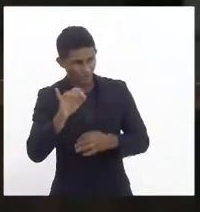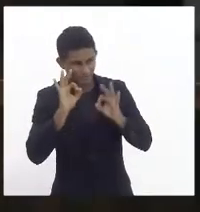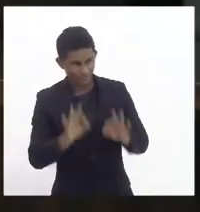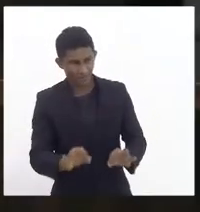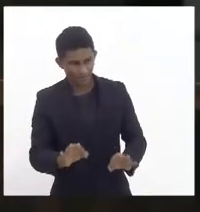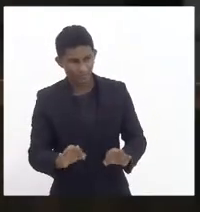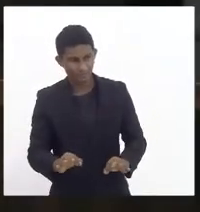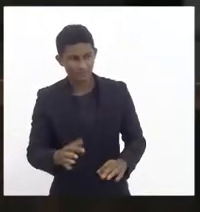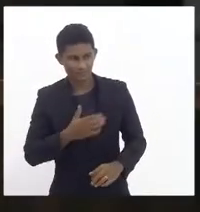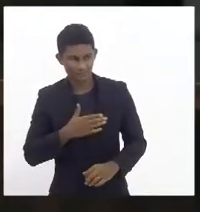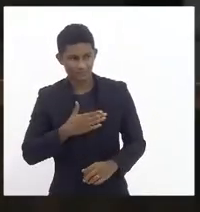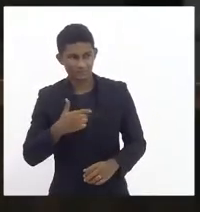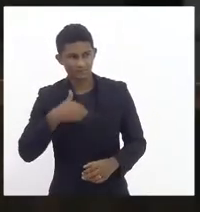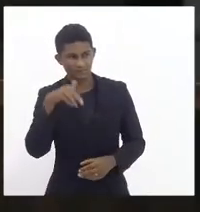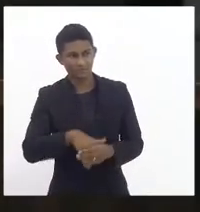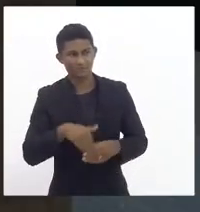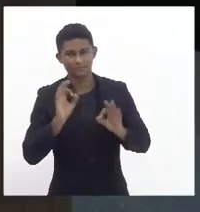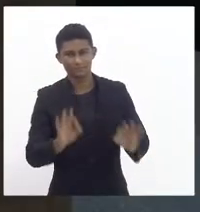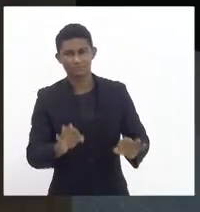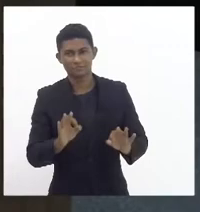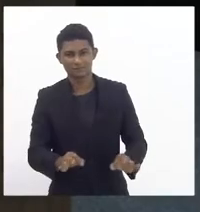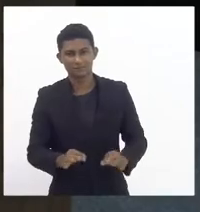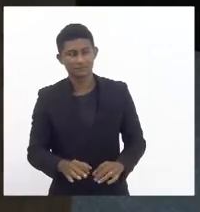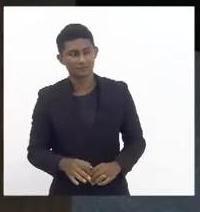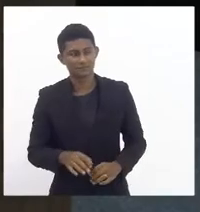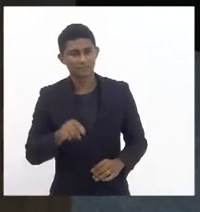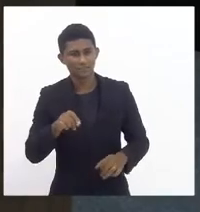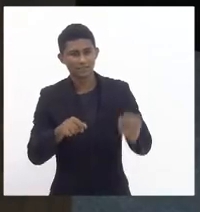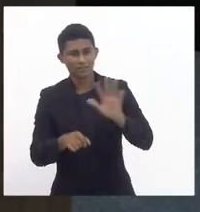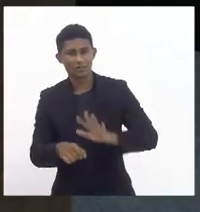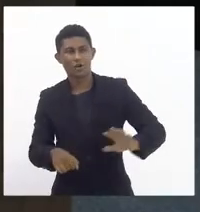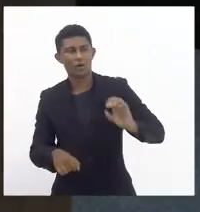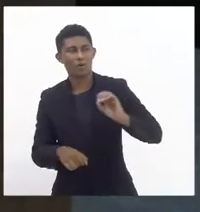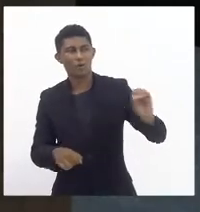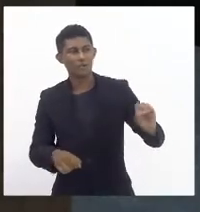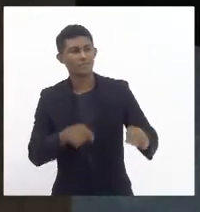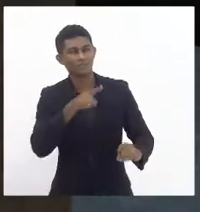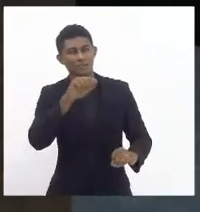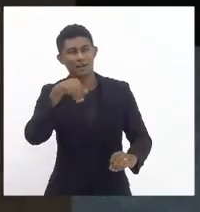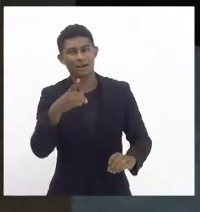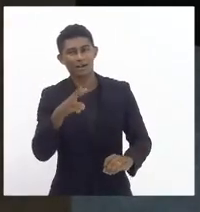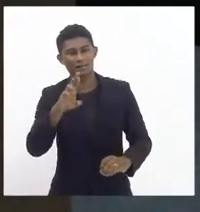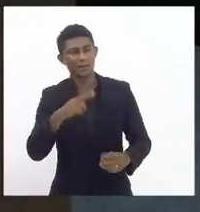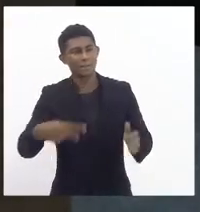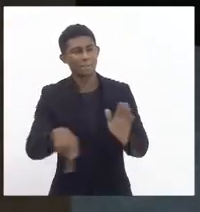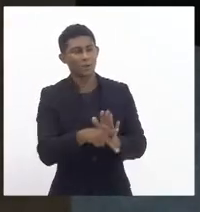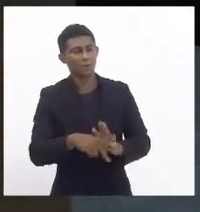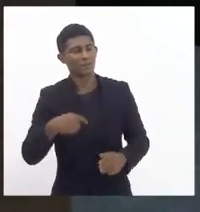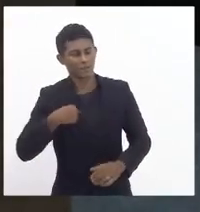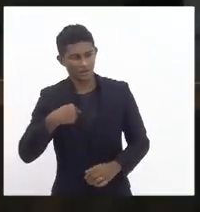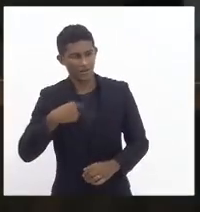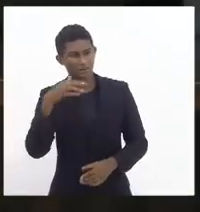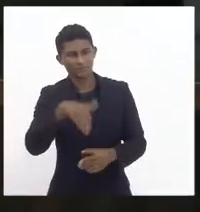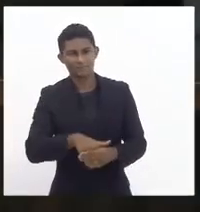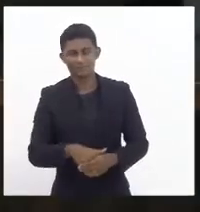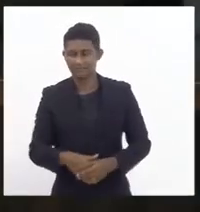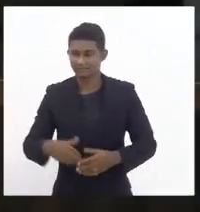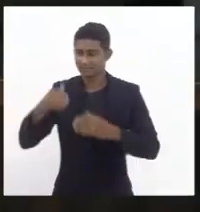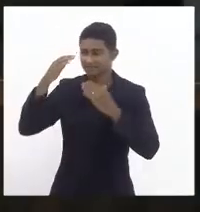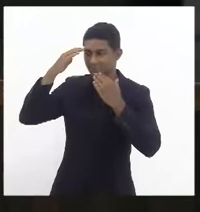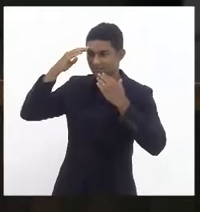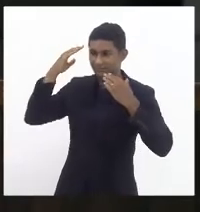eu gostaria o senador vai estar lá zona leste toda lá a 10 tiver um senador da docinho Obrigado